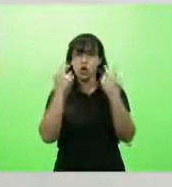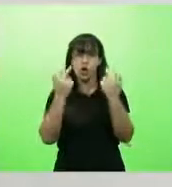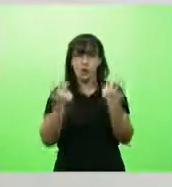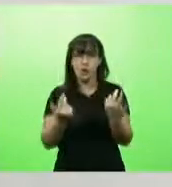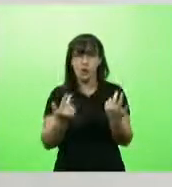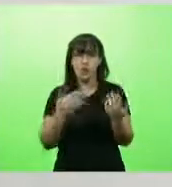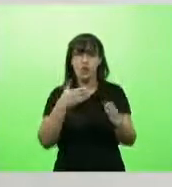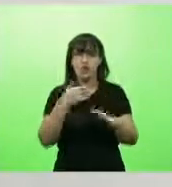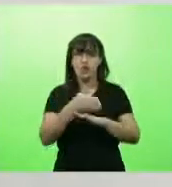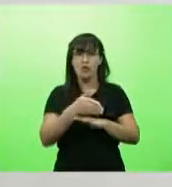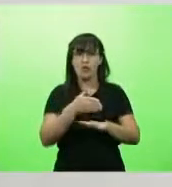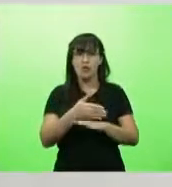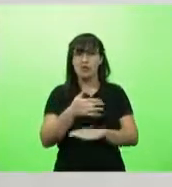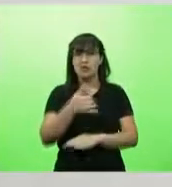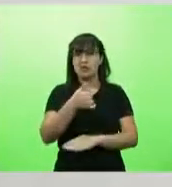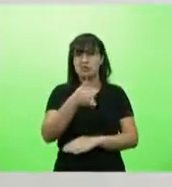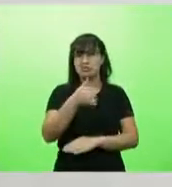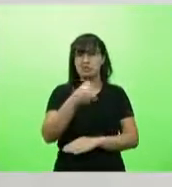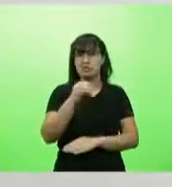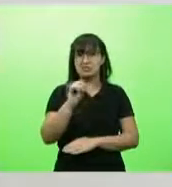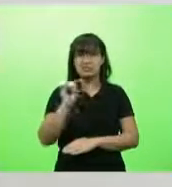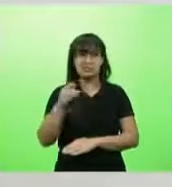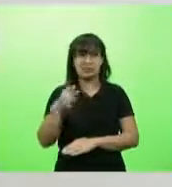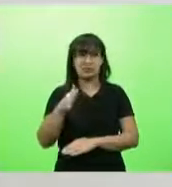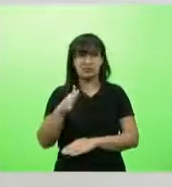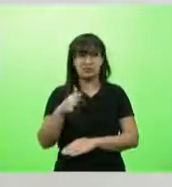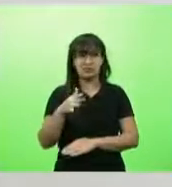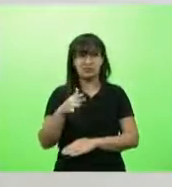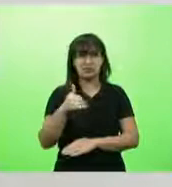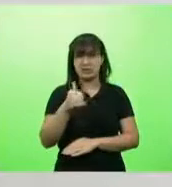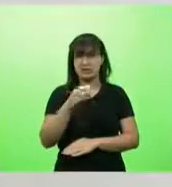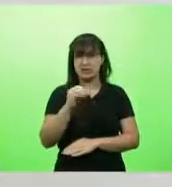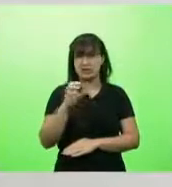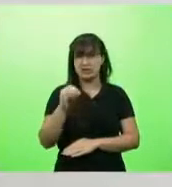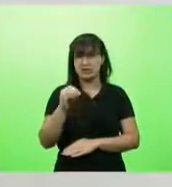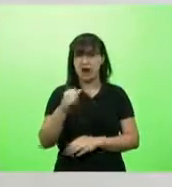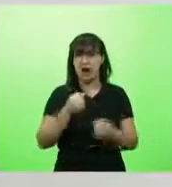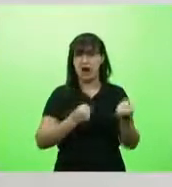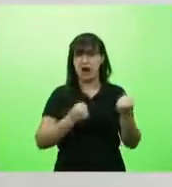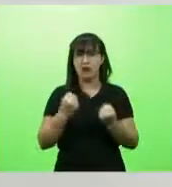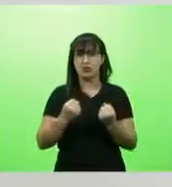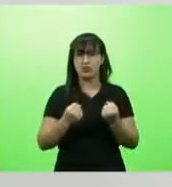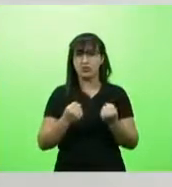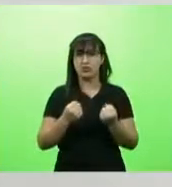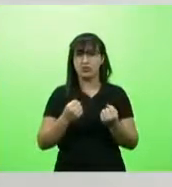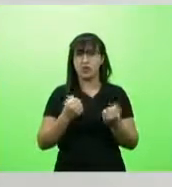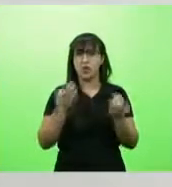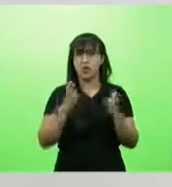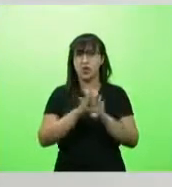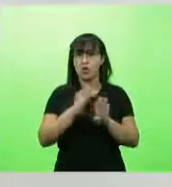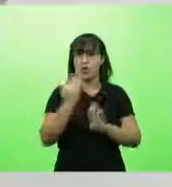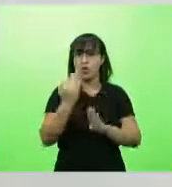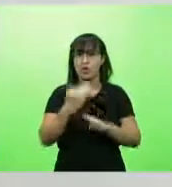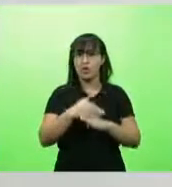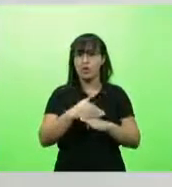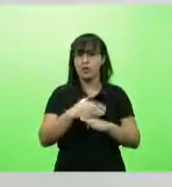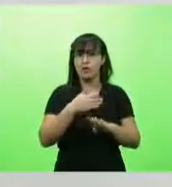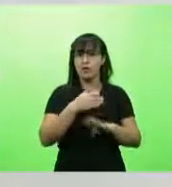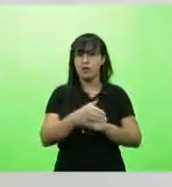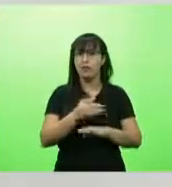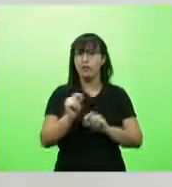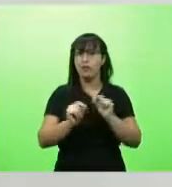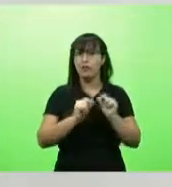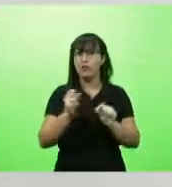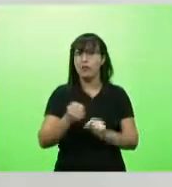100 e poucos carros. No dia que teve lockdown, passaram 600 carros. Para que é o lockdown,